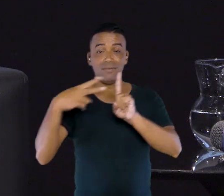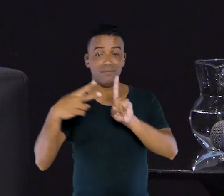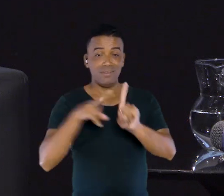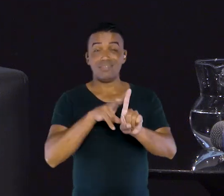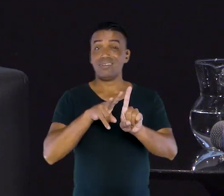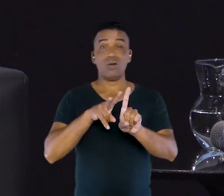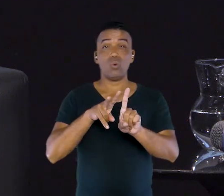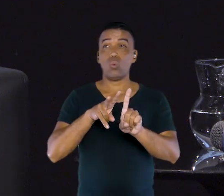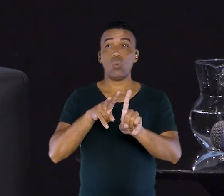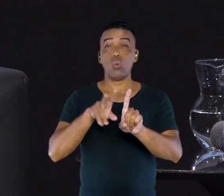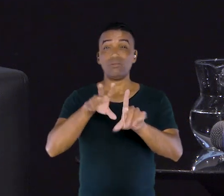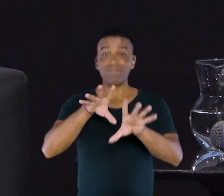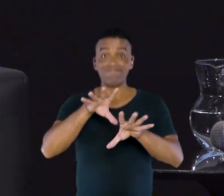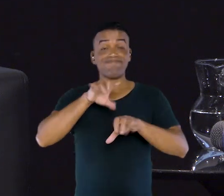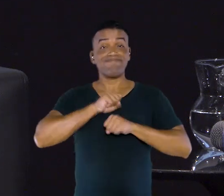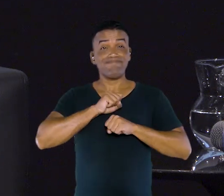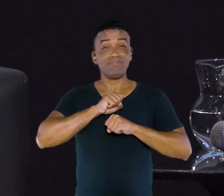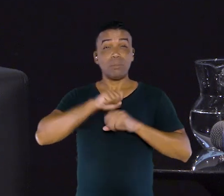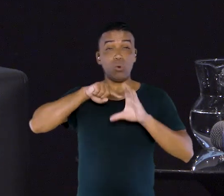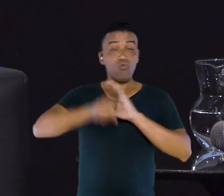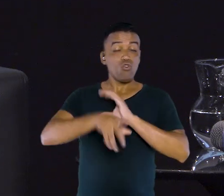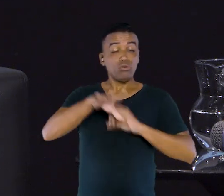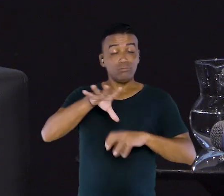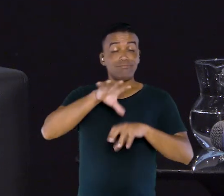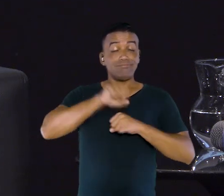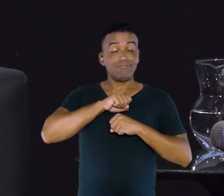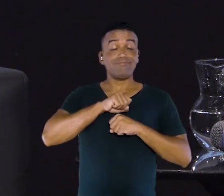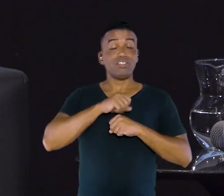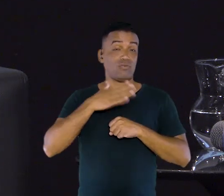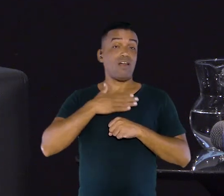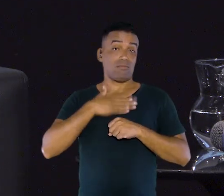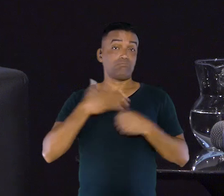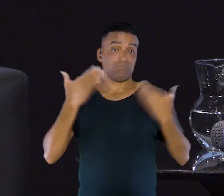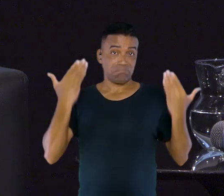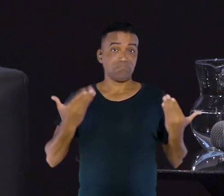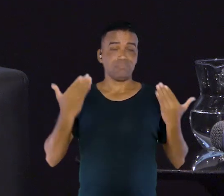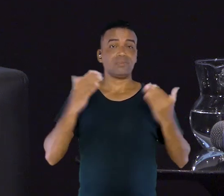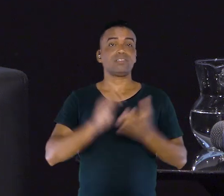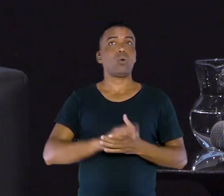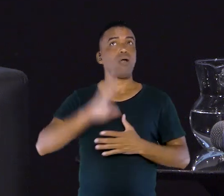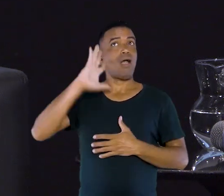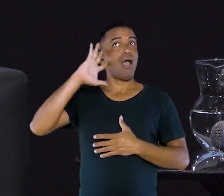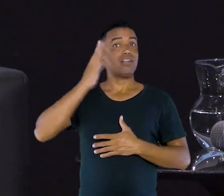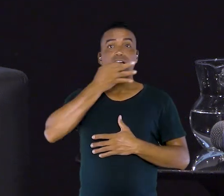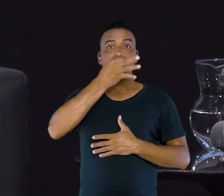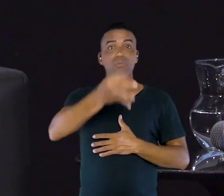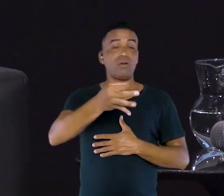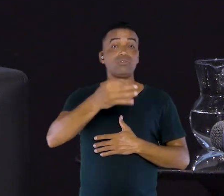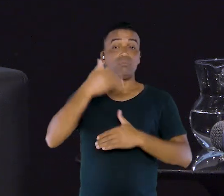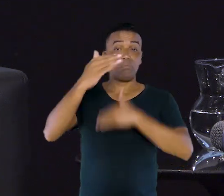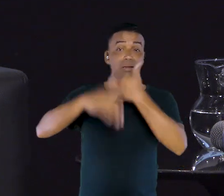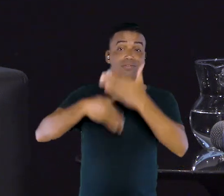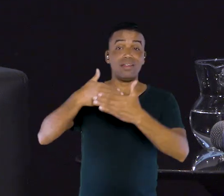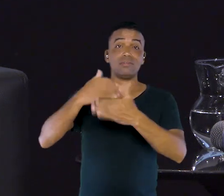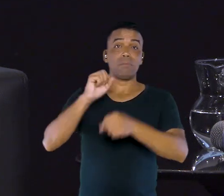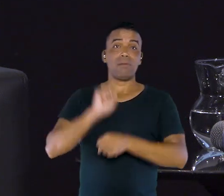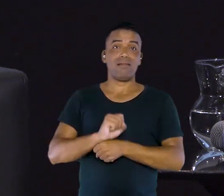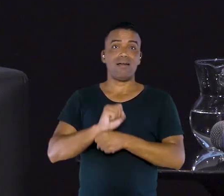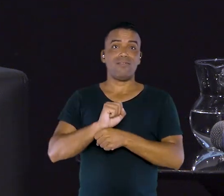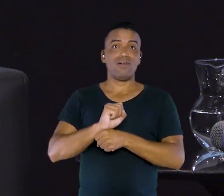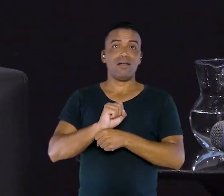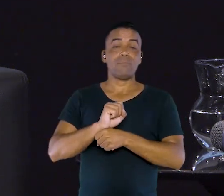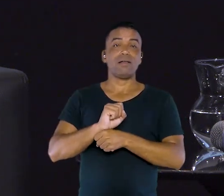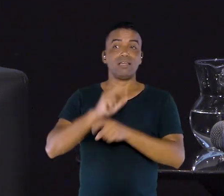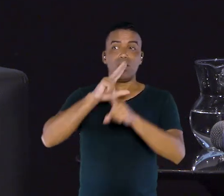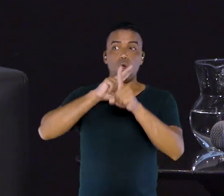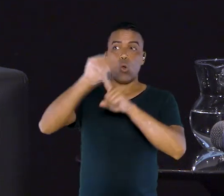essa visão, ela é tão, a gente internalizou isso de tal maneira, isso falo por mim agora, que a gente achava que a gente ia para frente, parava de vez em quando, mas